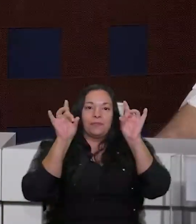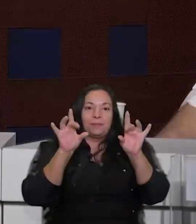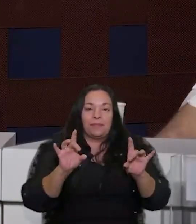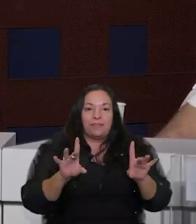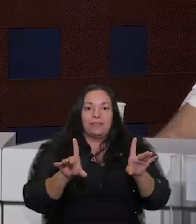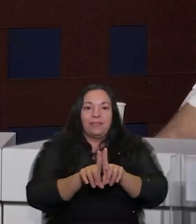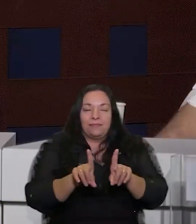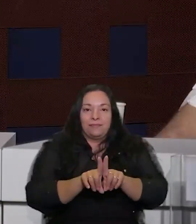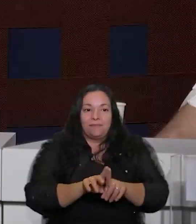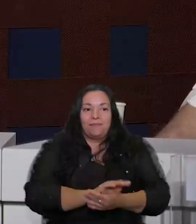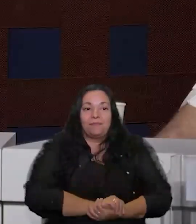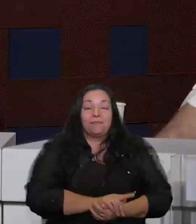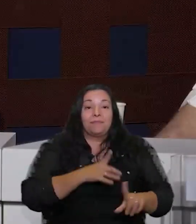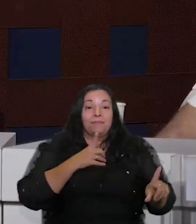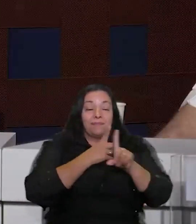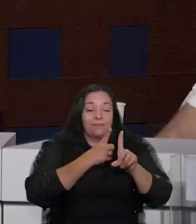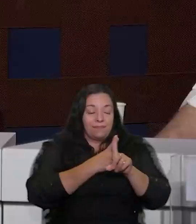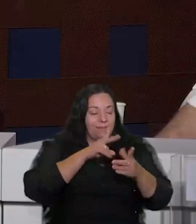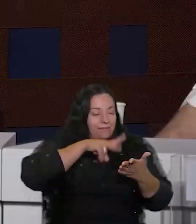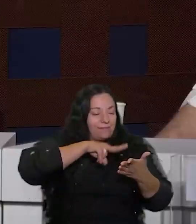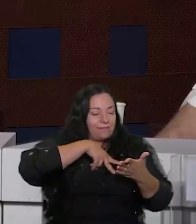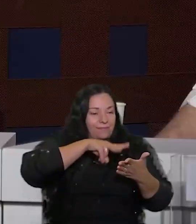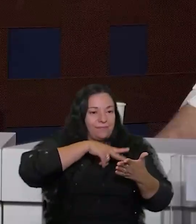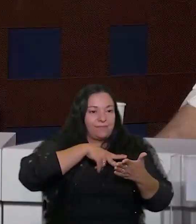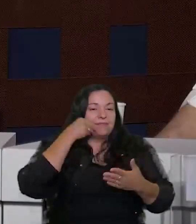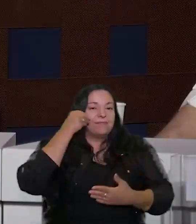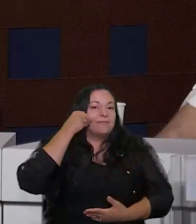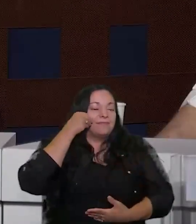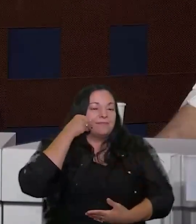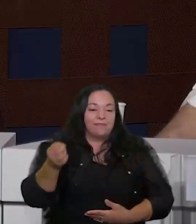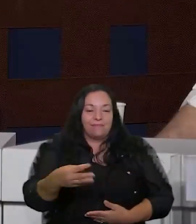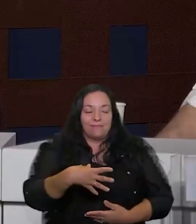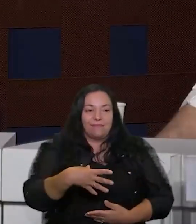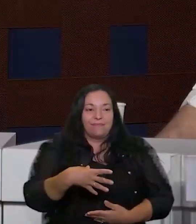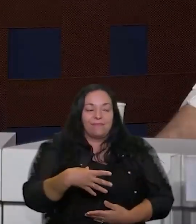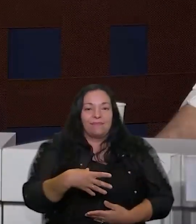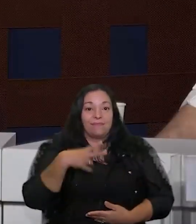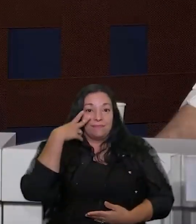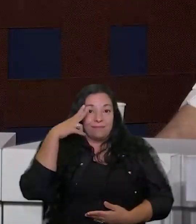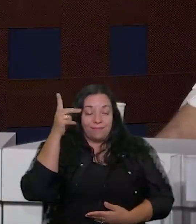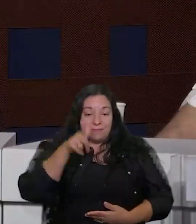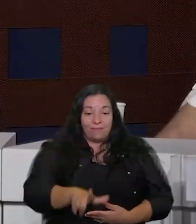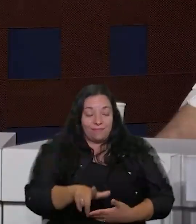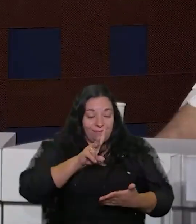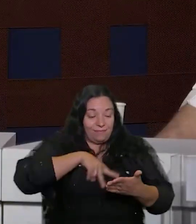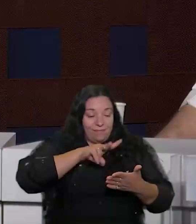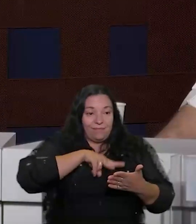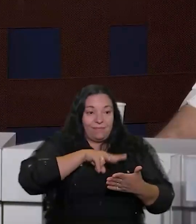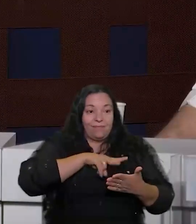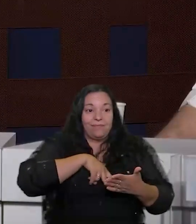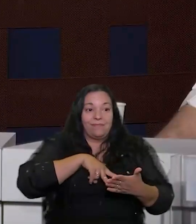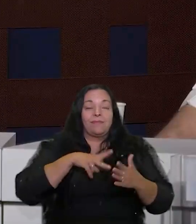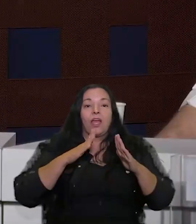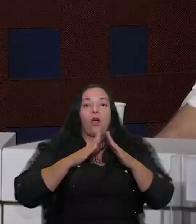também encontrar leitores, que é uma experiência nova na minha vida, e reencontrar também leitores, e também o pessoal do Colégio